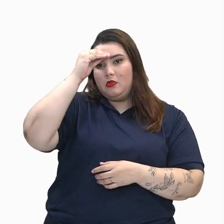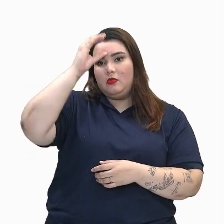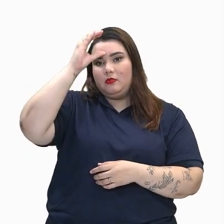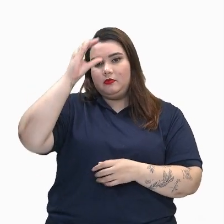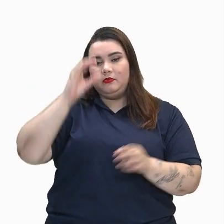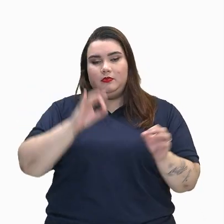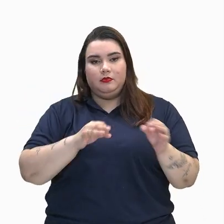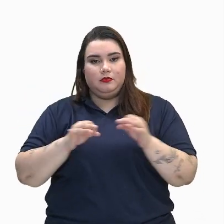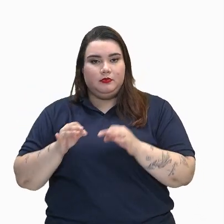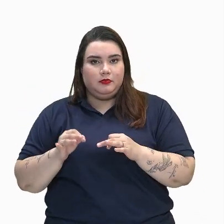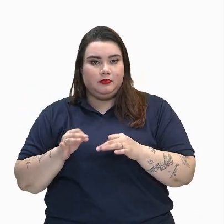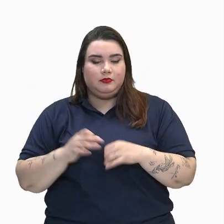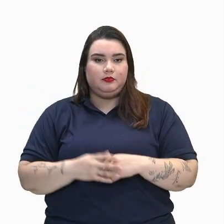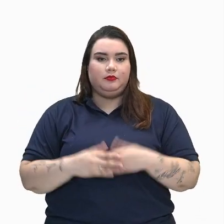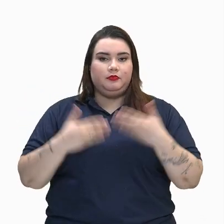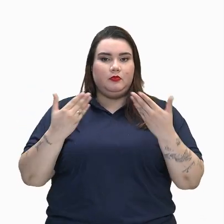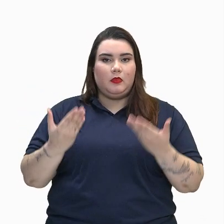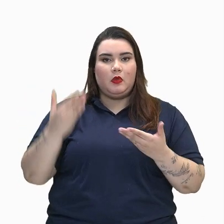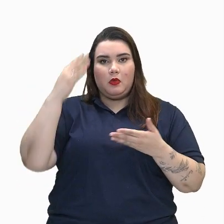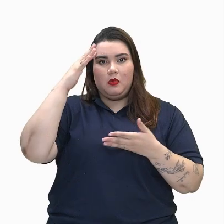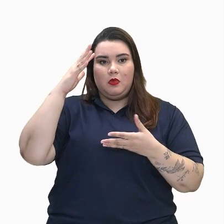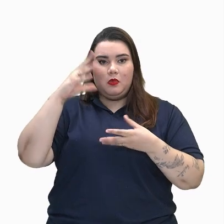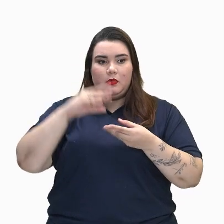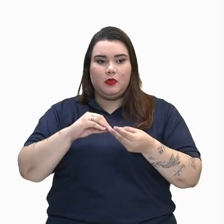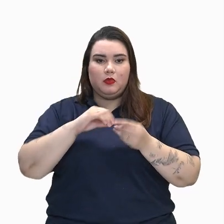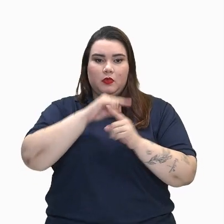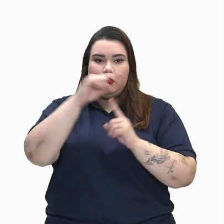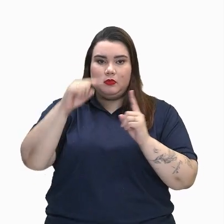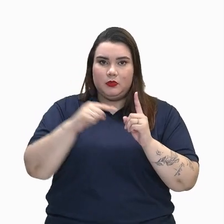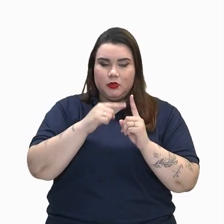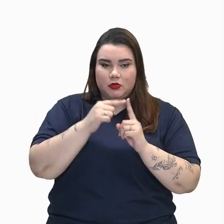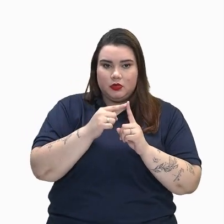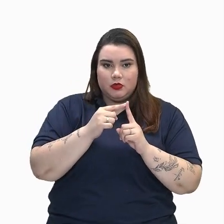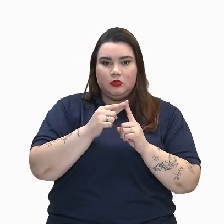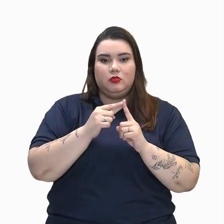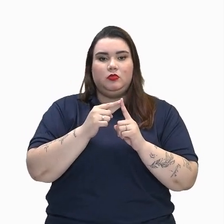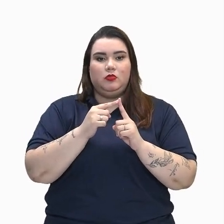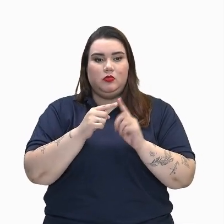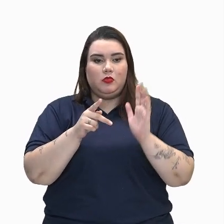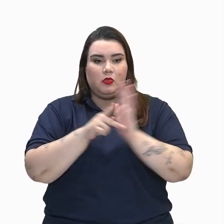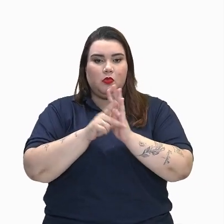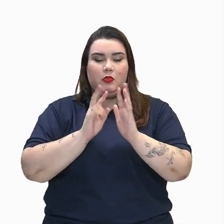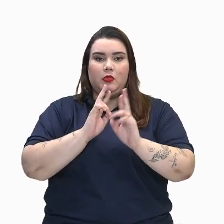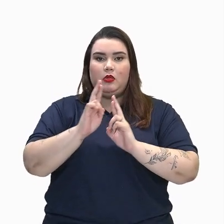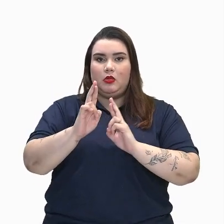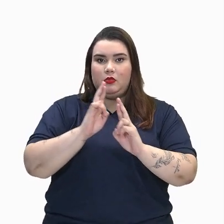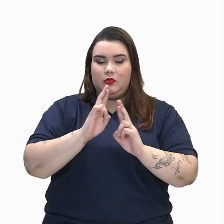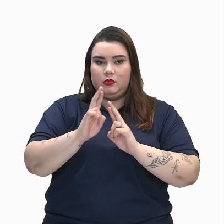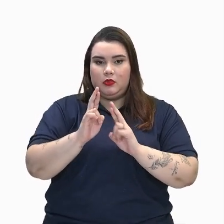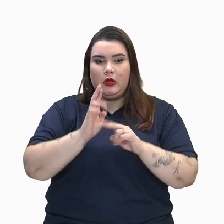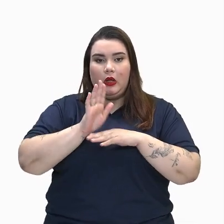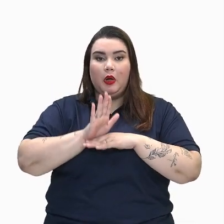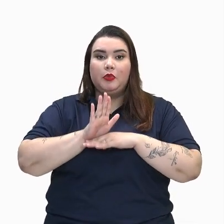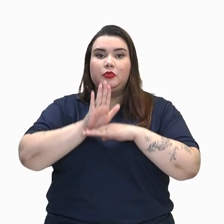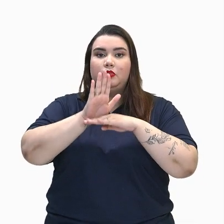conhecimento. Então, compreender os objetivos de uma entrevista